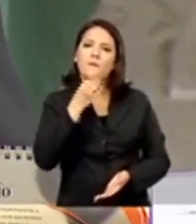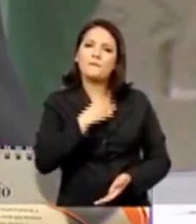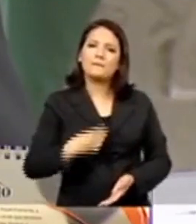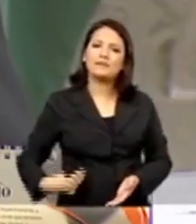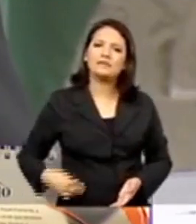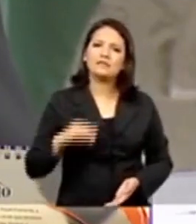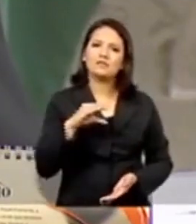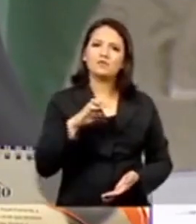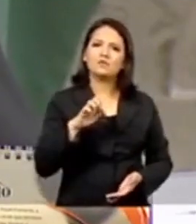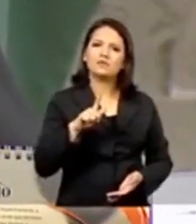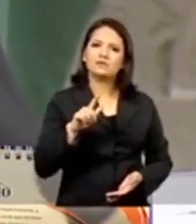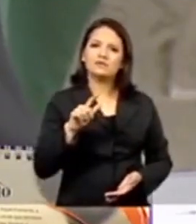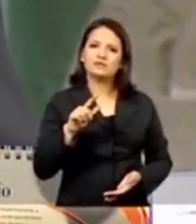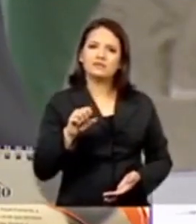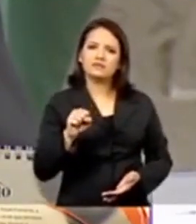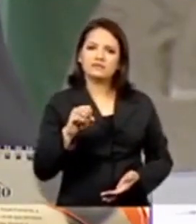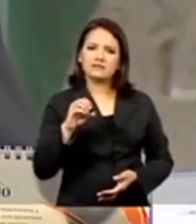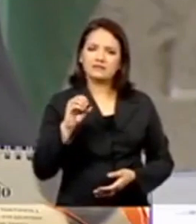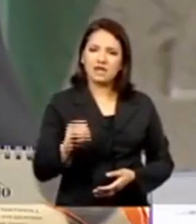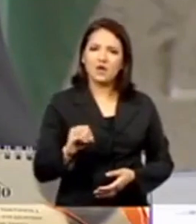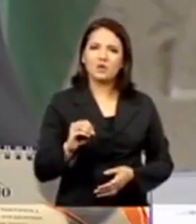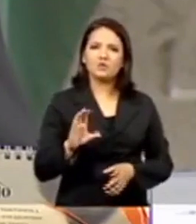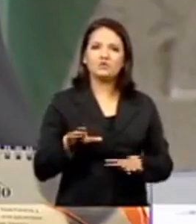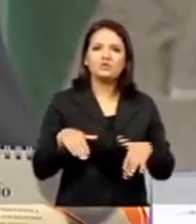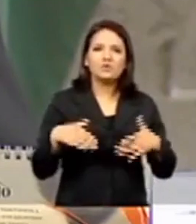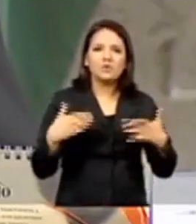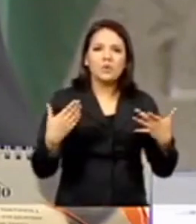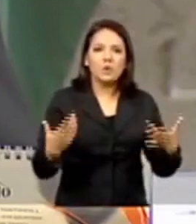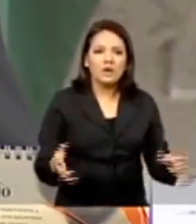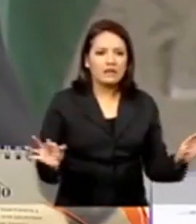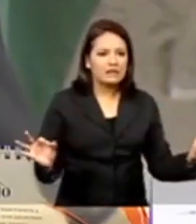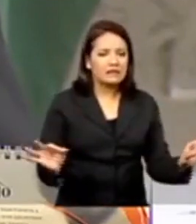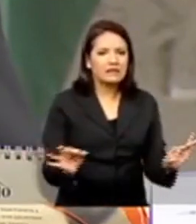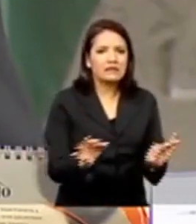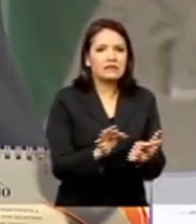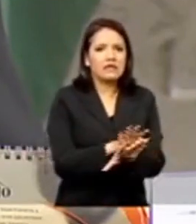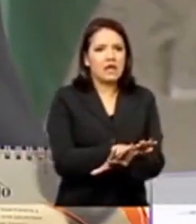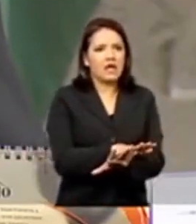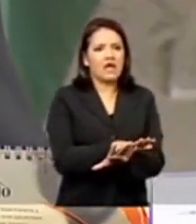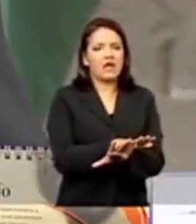decano, na sessão de despedida da eminente antecessora,